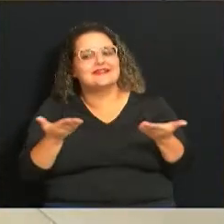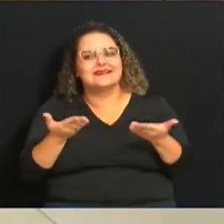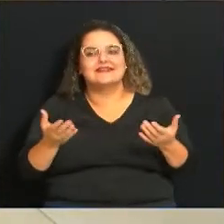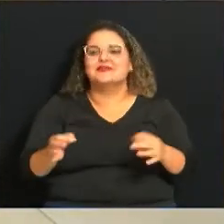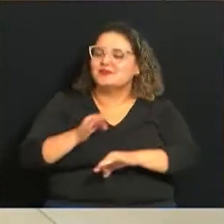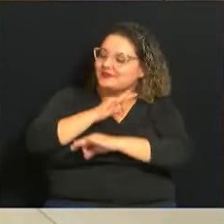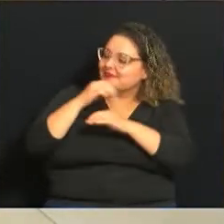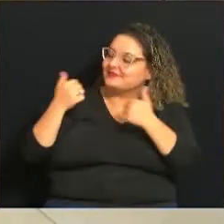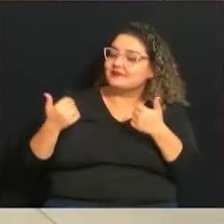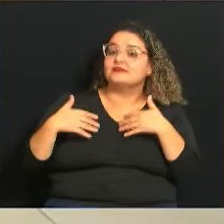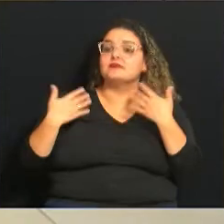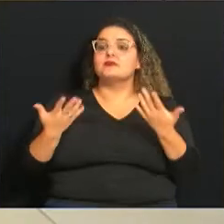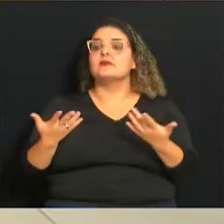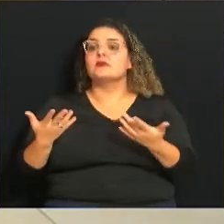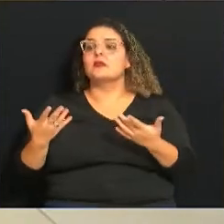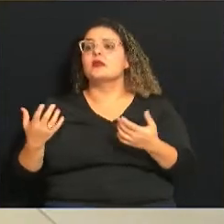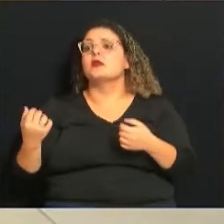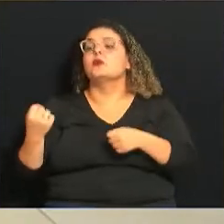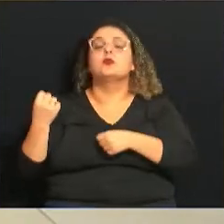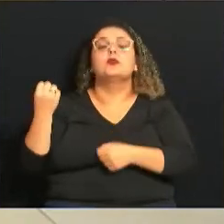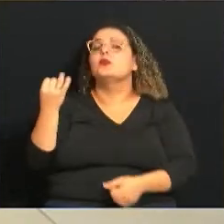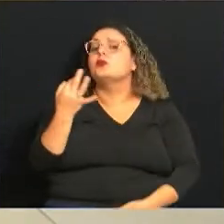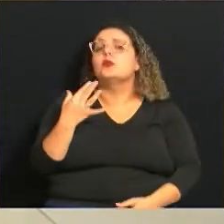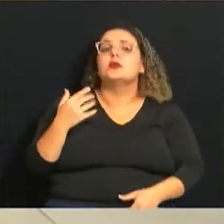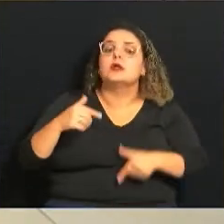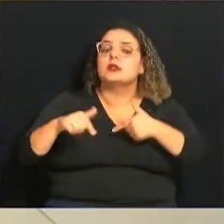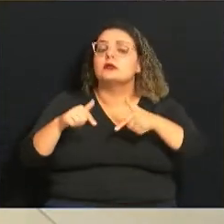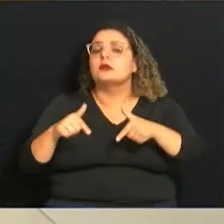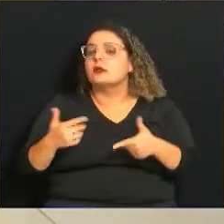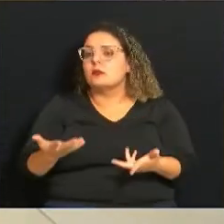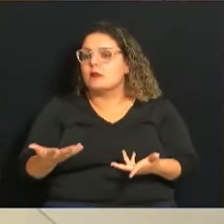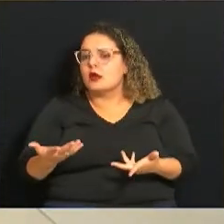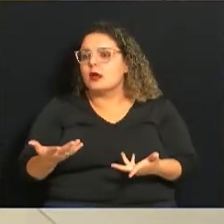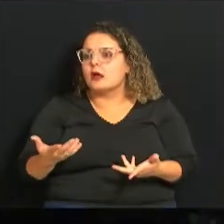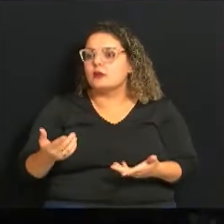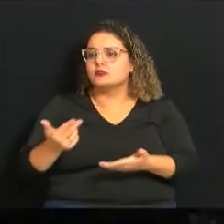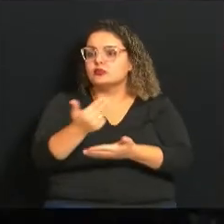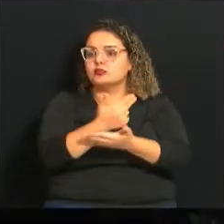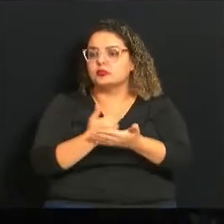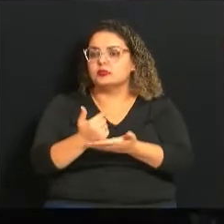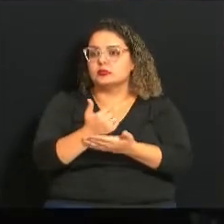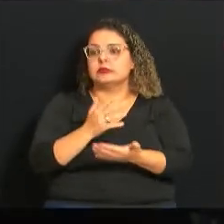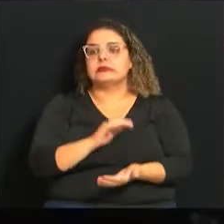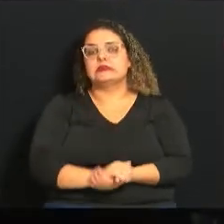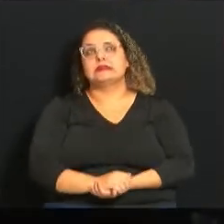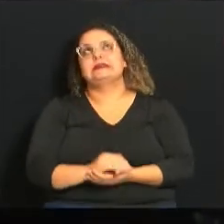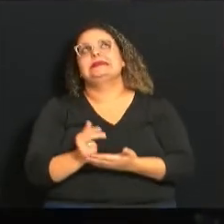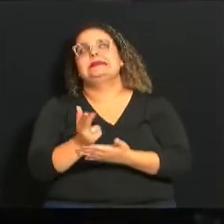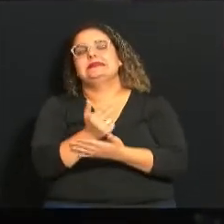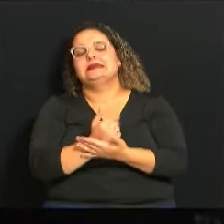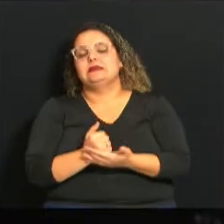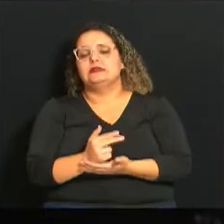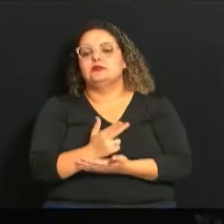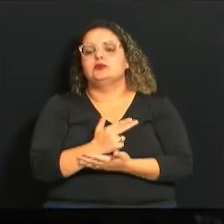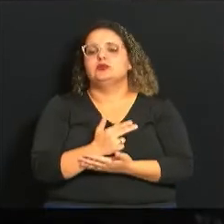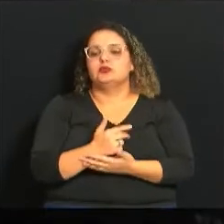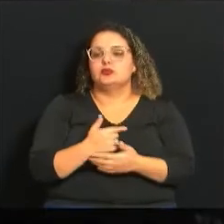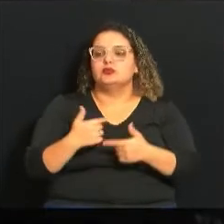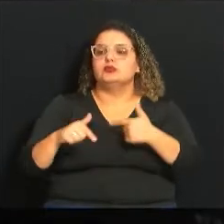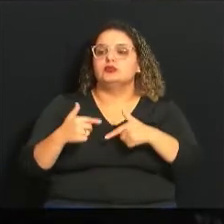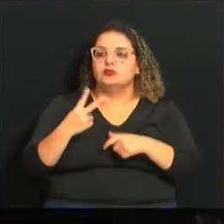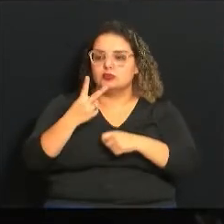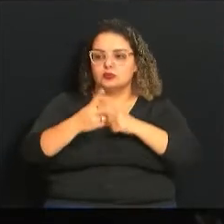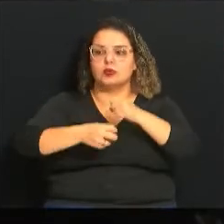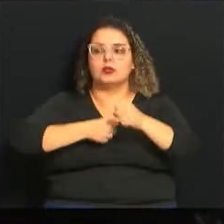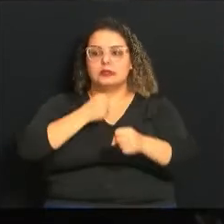Beleza. Bom, há quanto tempo você trabalha como ilustradora? Com ilustração, meu trabalho faz 2